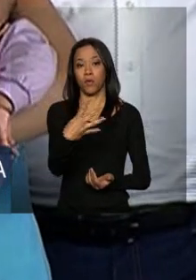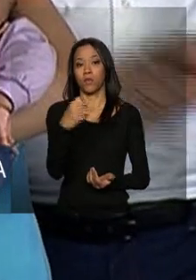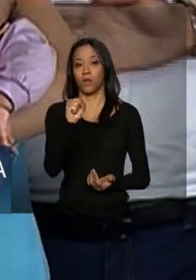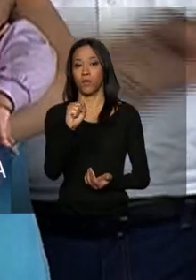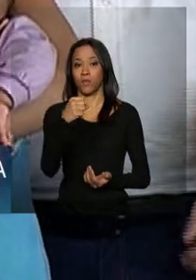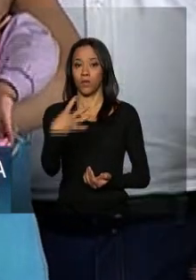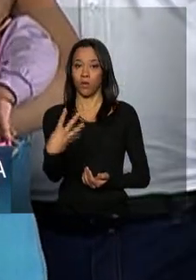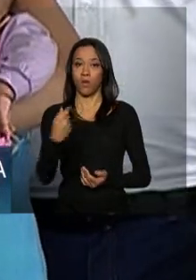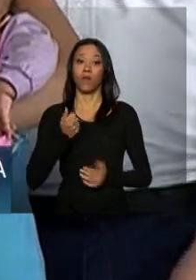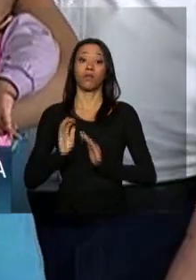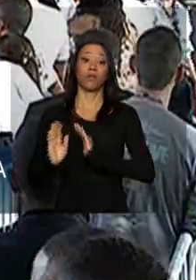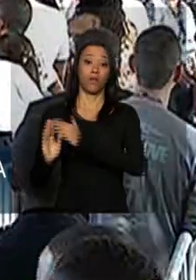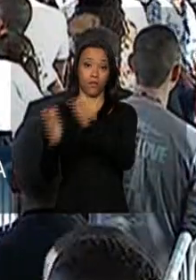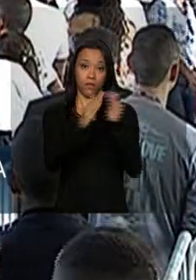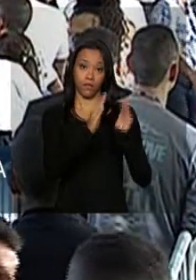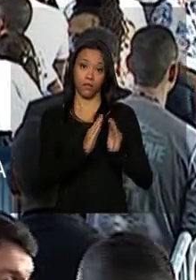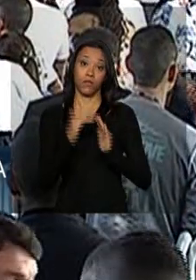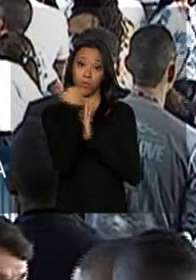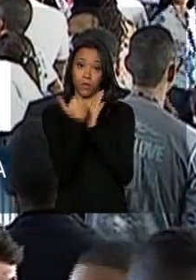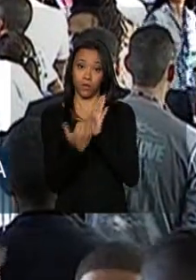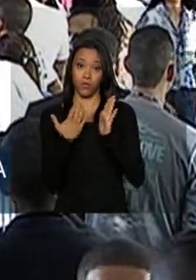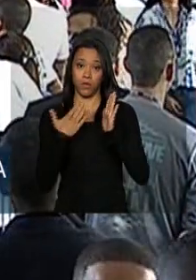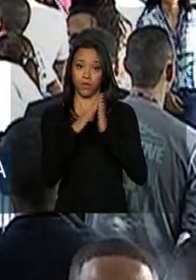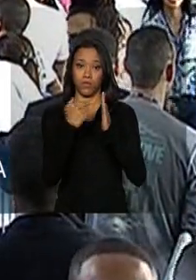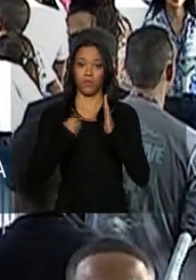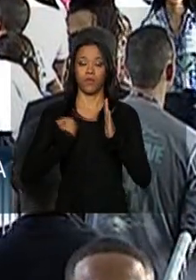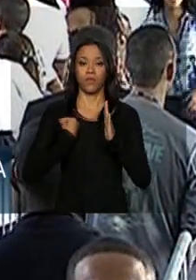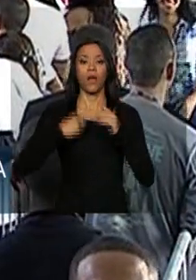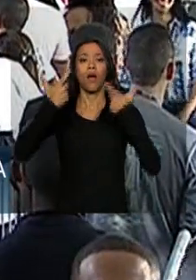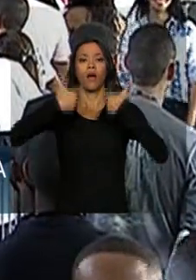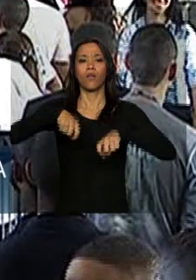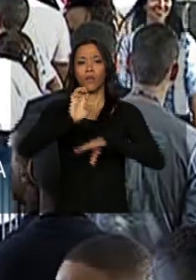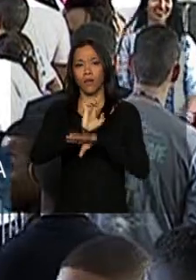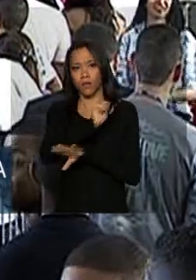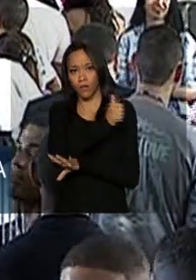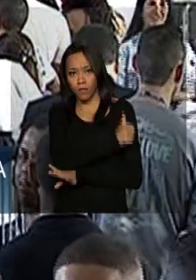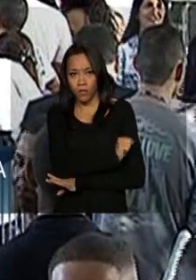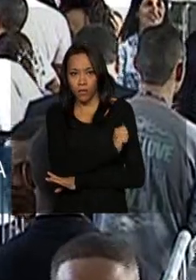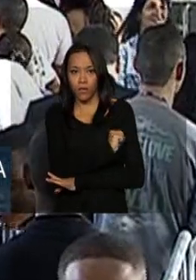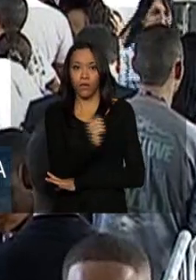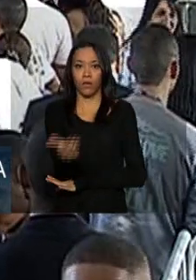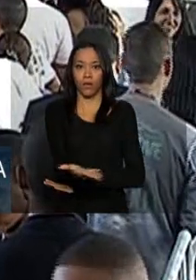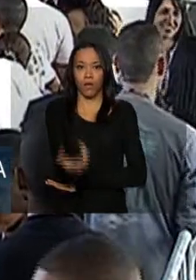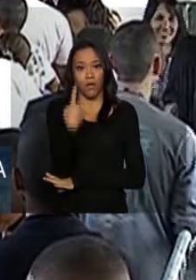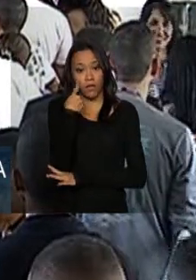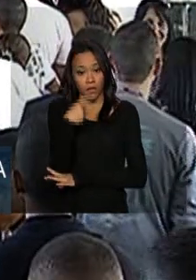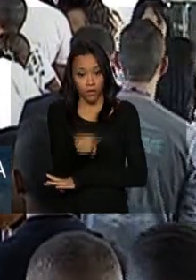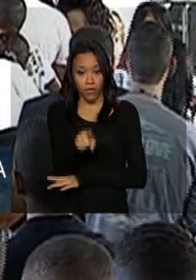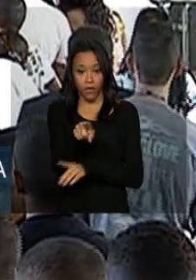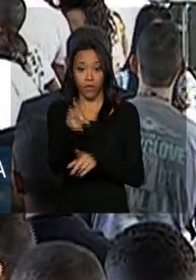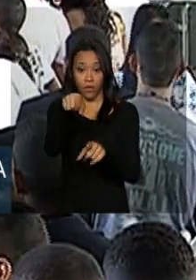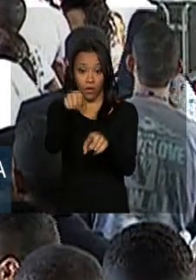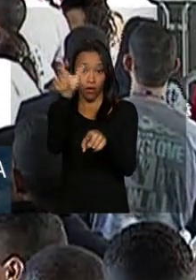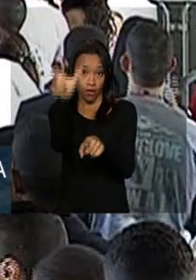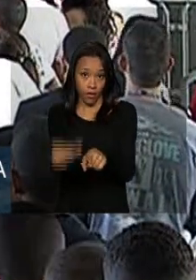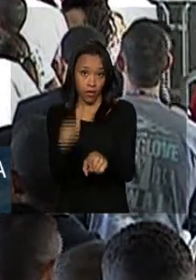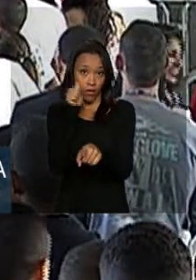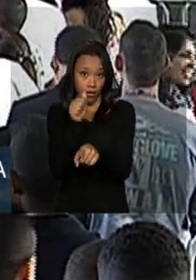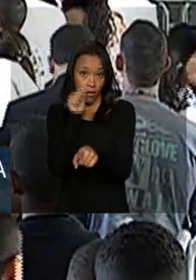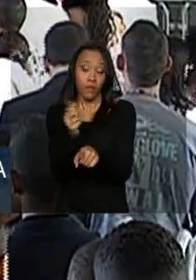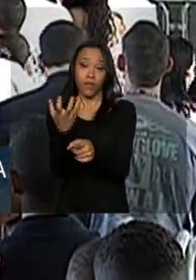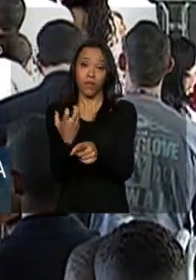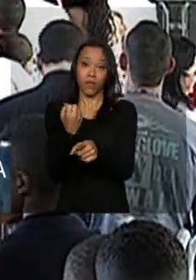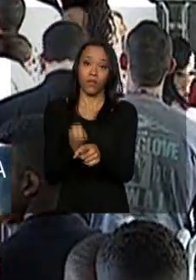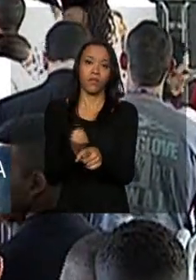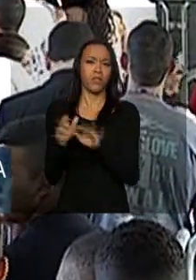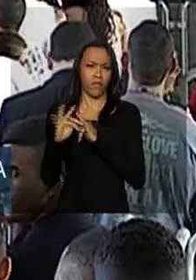1.484 residências do programa Minha Casa Minha Vida no Rio de Janeiro. Neste momento, Natasha Avon Laureano